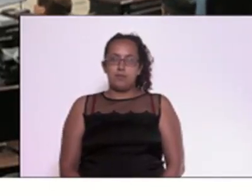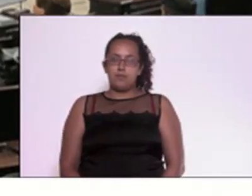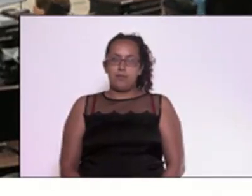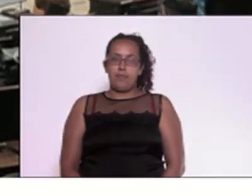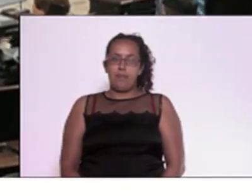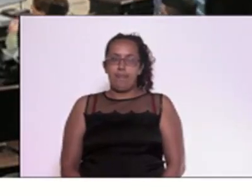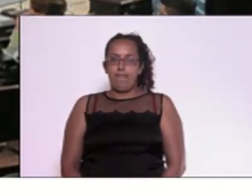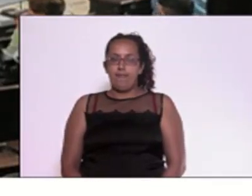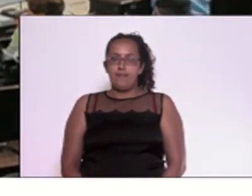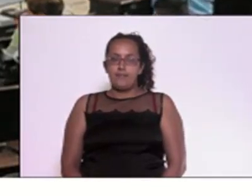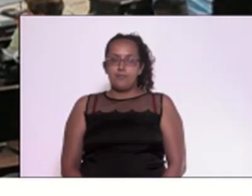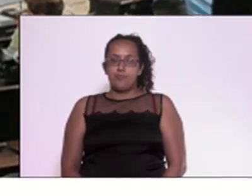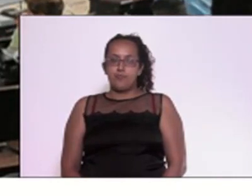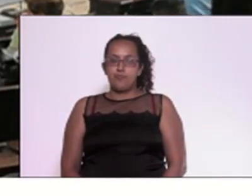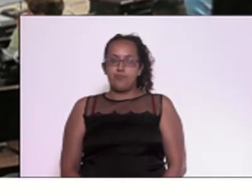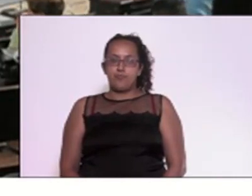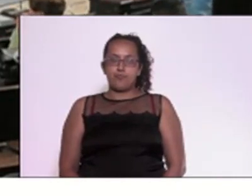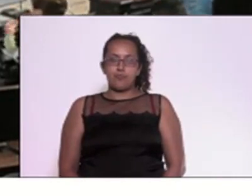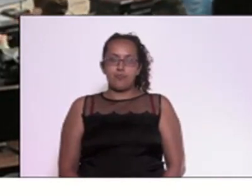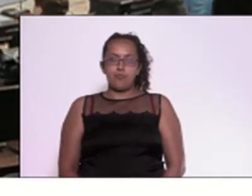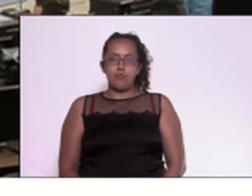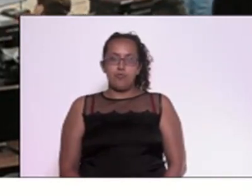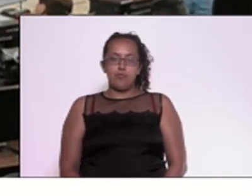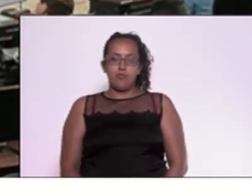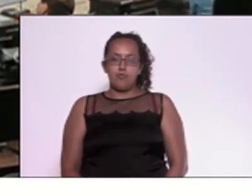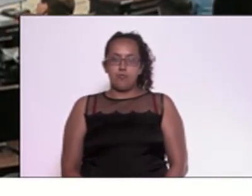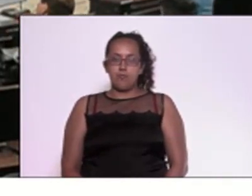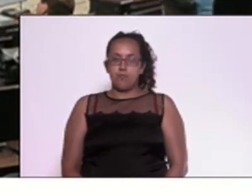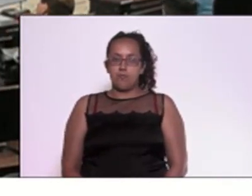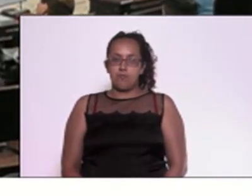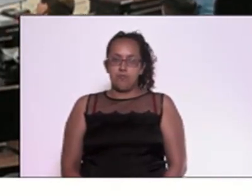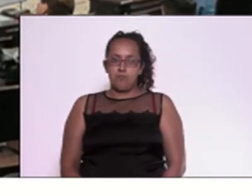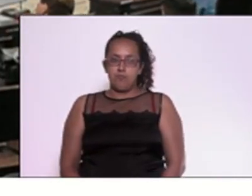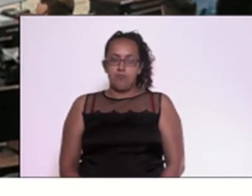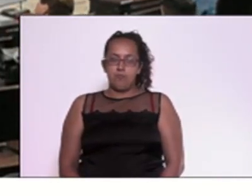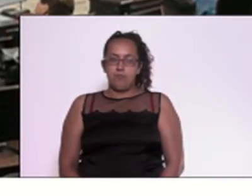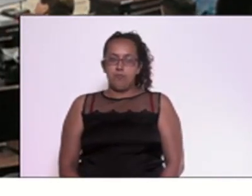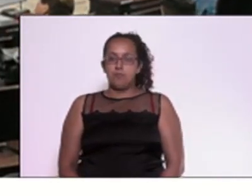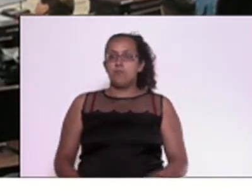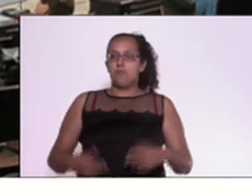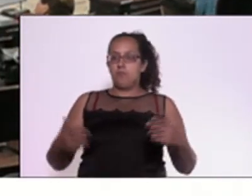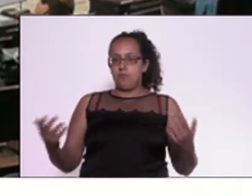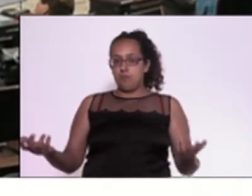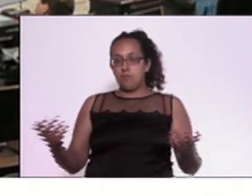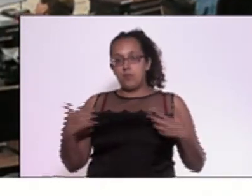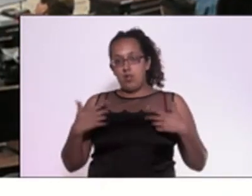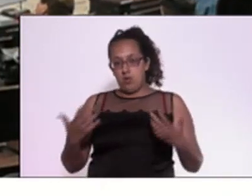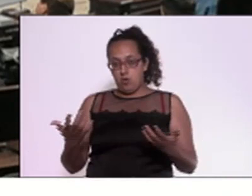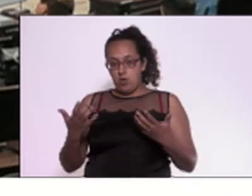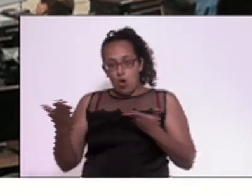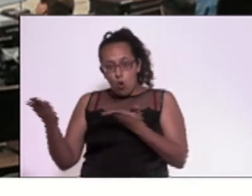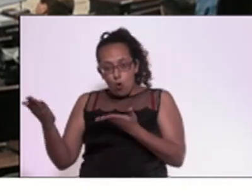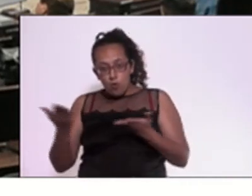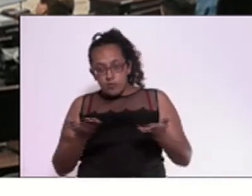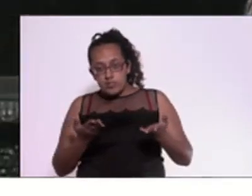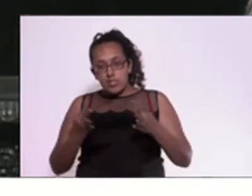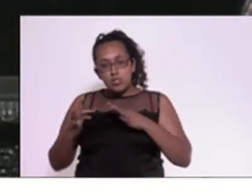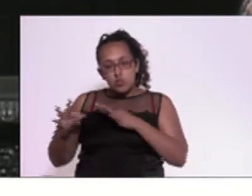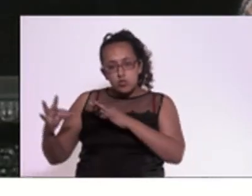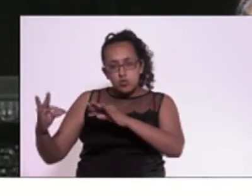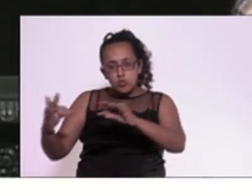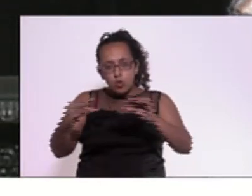tempo de serviço pelo menos à metade. Isso me permitia participar dos ensaios do meu grupo de teatro, o Nascente,